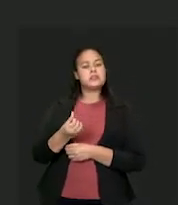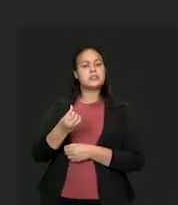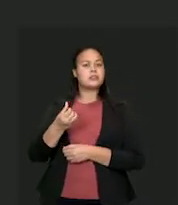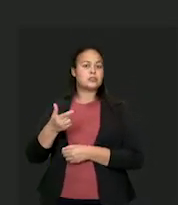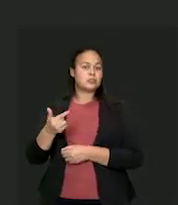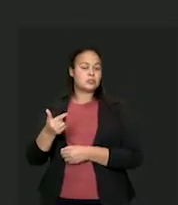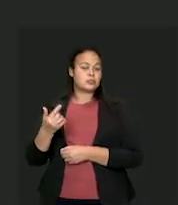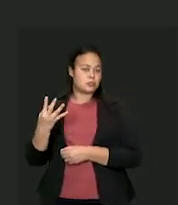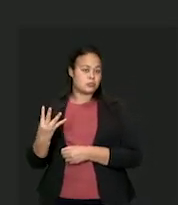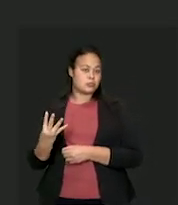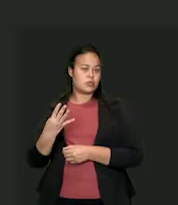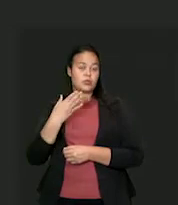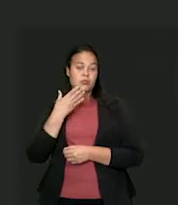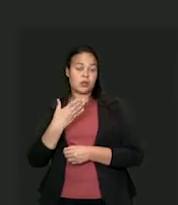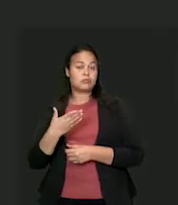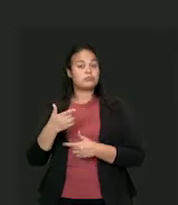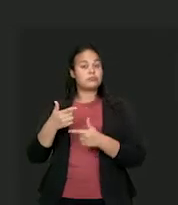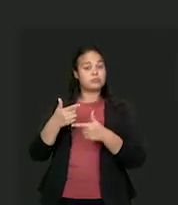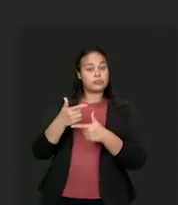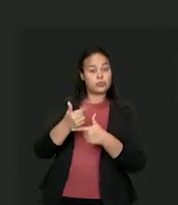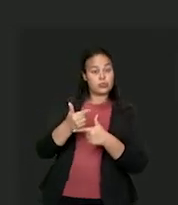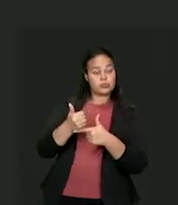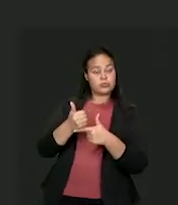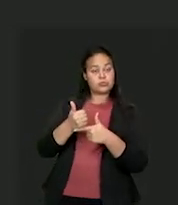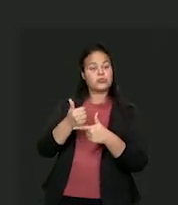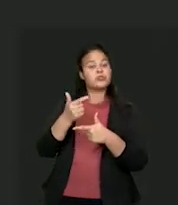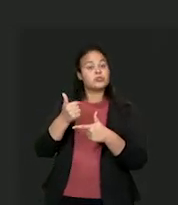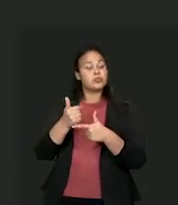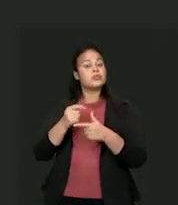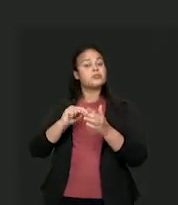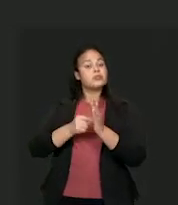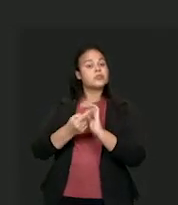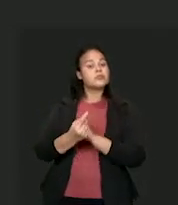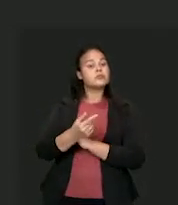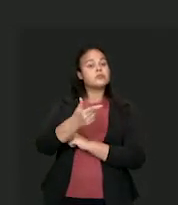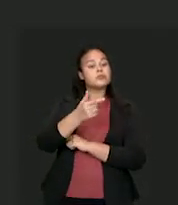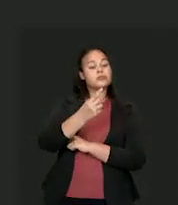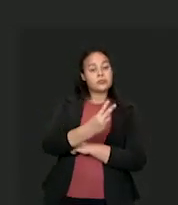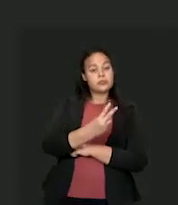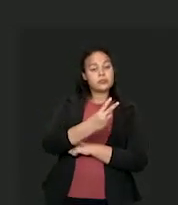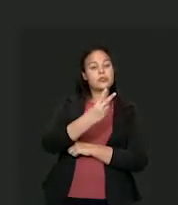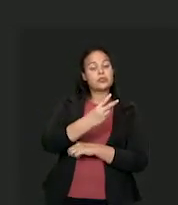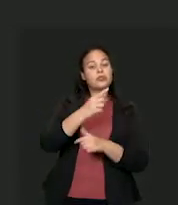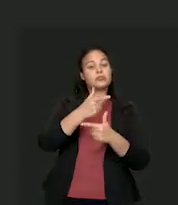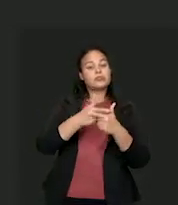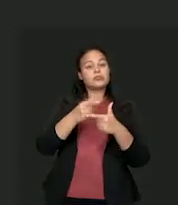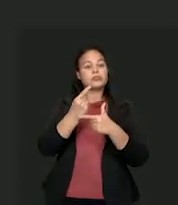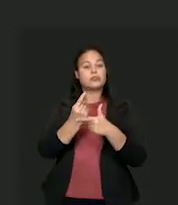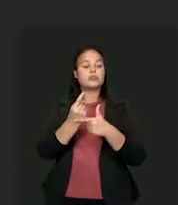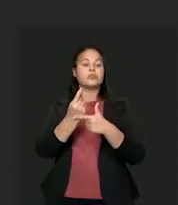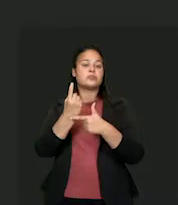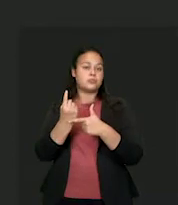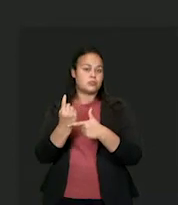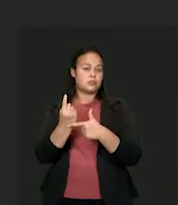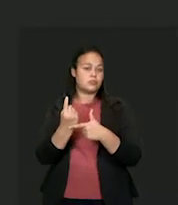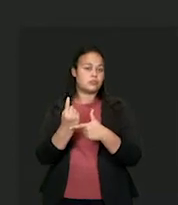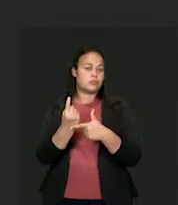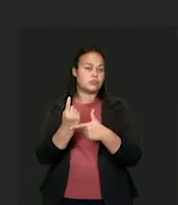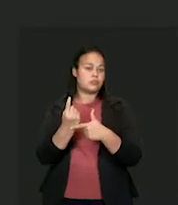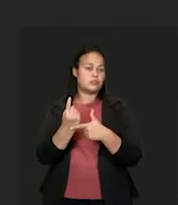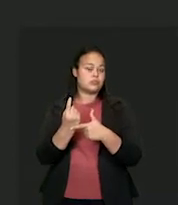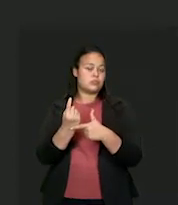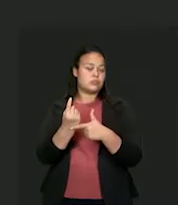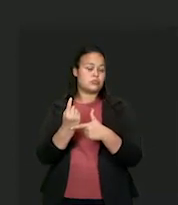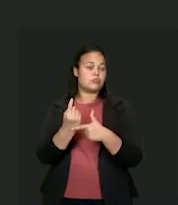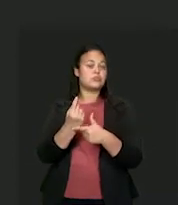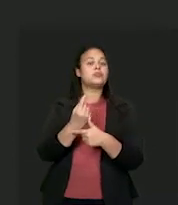12. 12 dividido por 6, 2 vezes 1, 2. 12 dividido por 12, 1 vezes 1, 1. 12 dividido